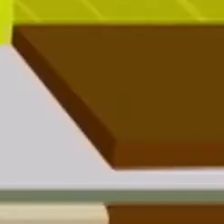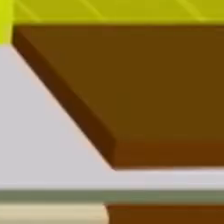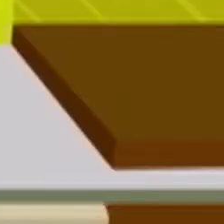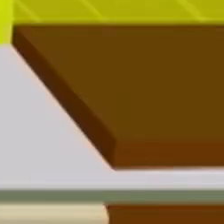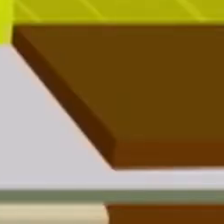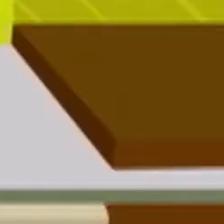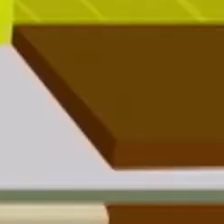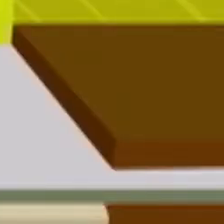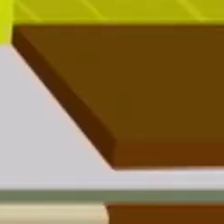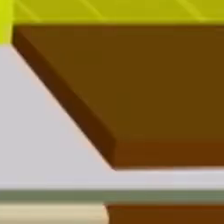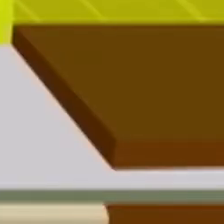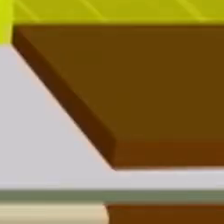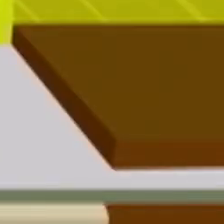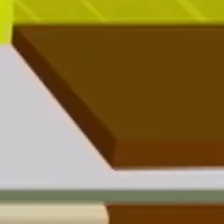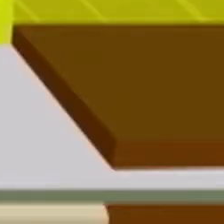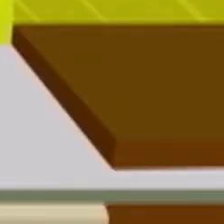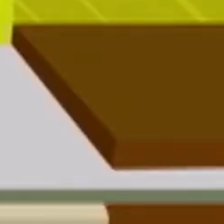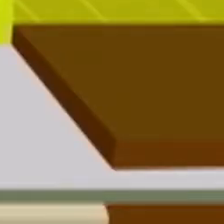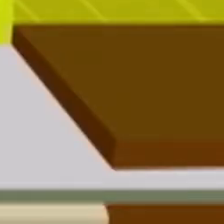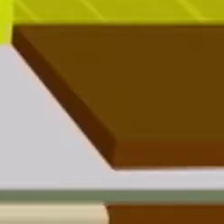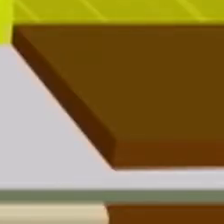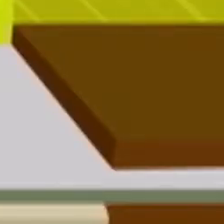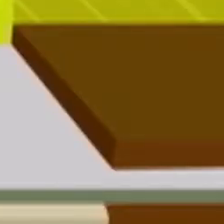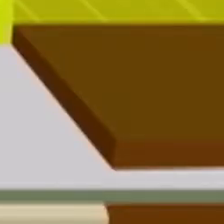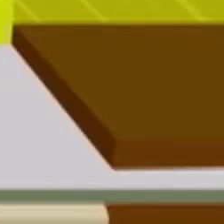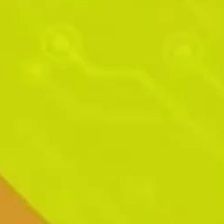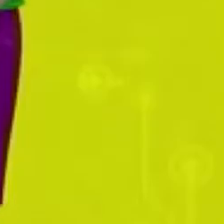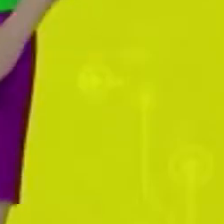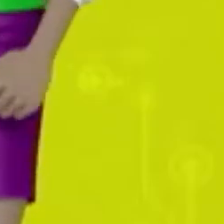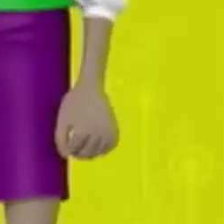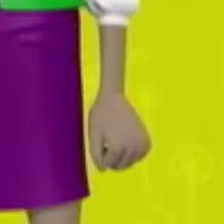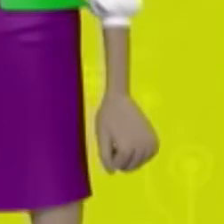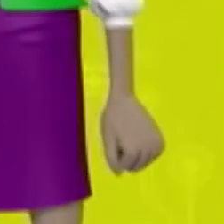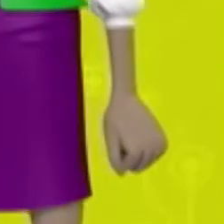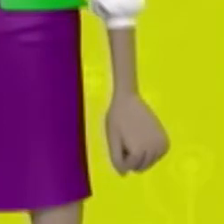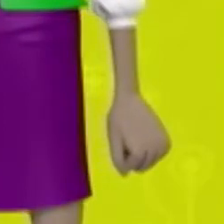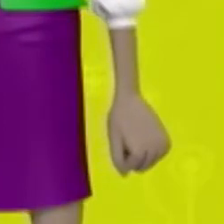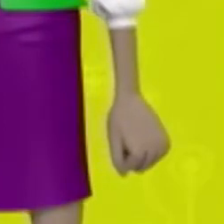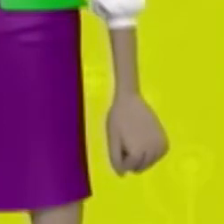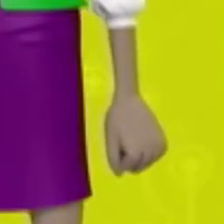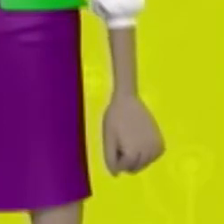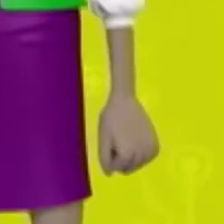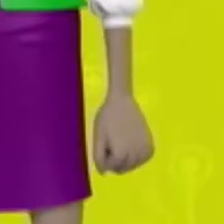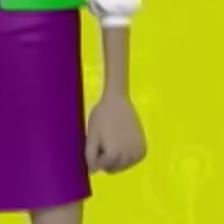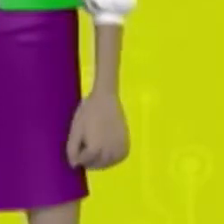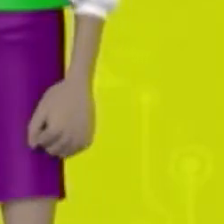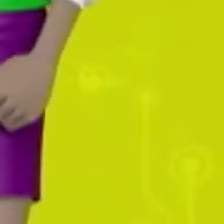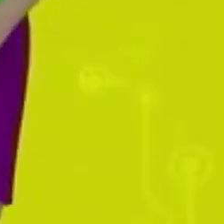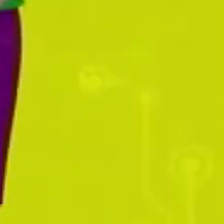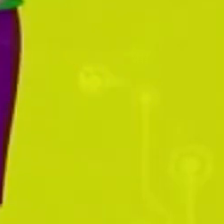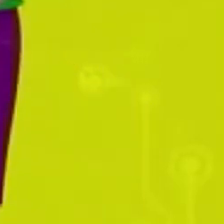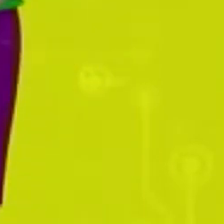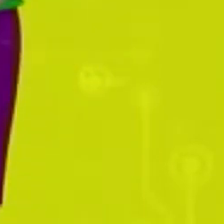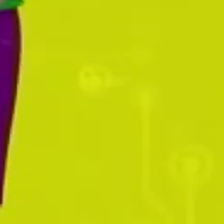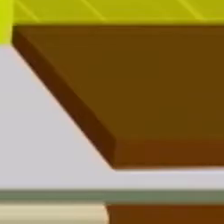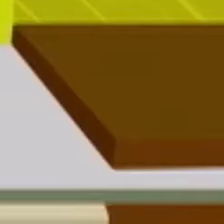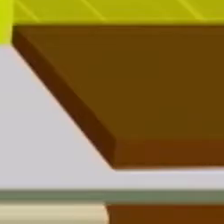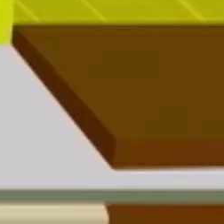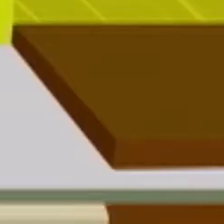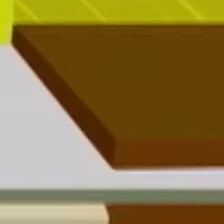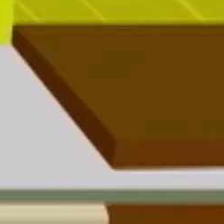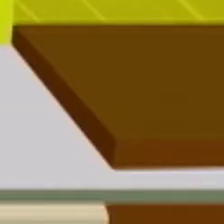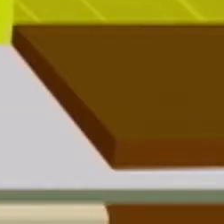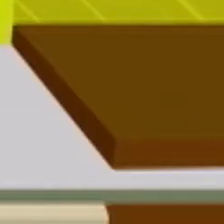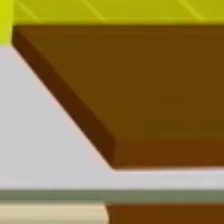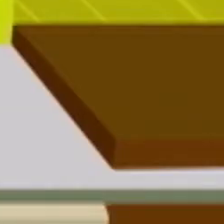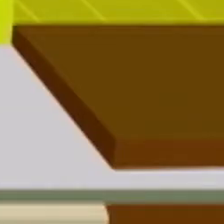E entender como eles se modernizaram ao longo do tempo. Vamos reconhecer também o que são políticas públicas. E conhecer